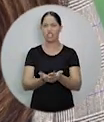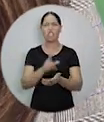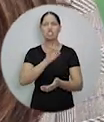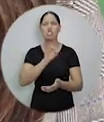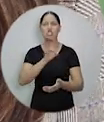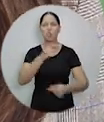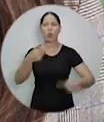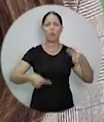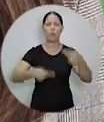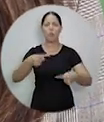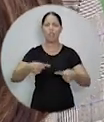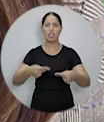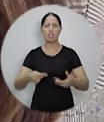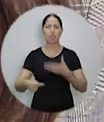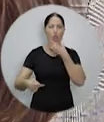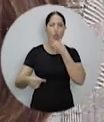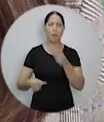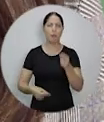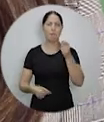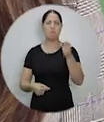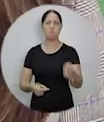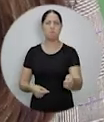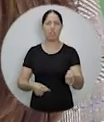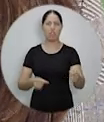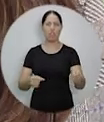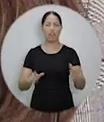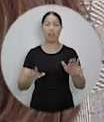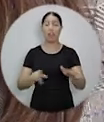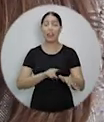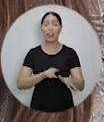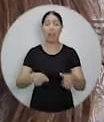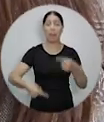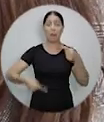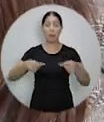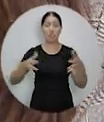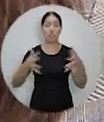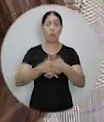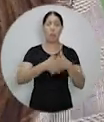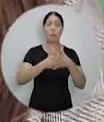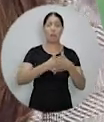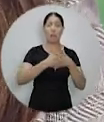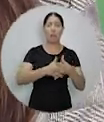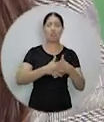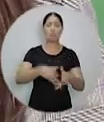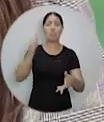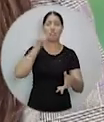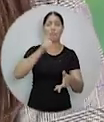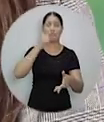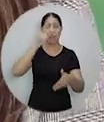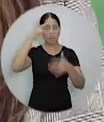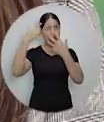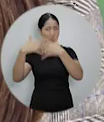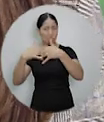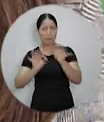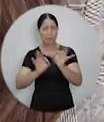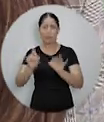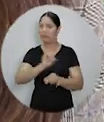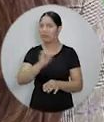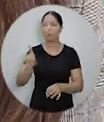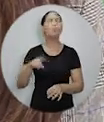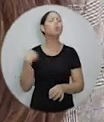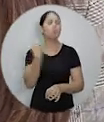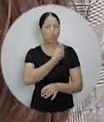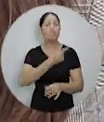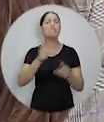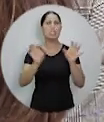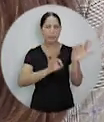política é um mundo extremamente sórdido, né? Um mundo extremamente complexo e que a cabecinha das mulheres não está preparada